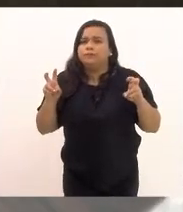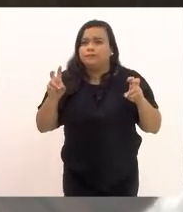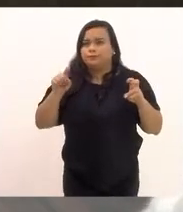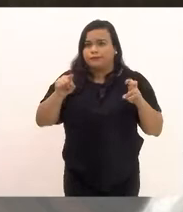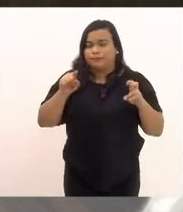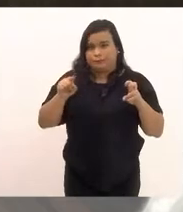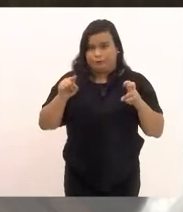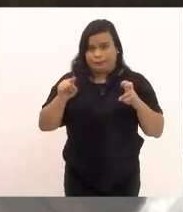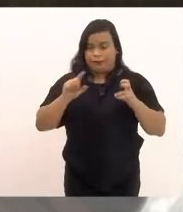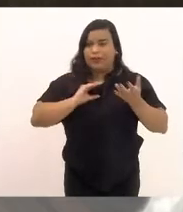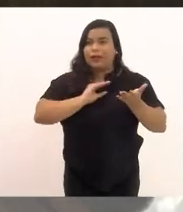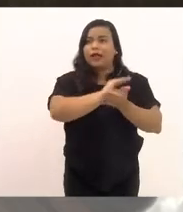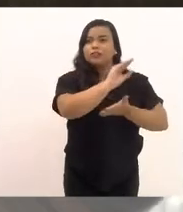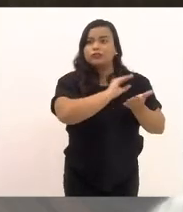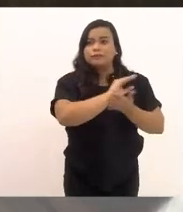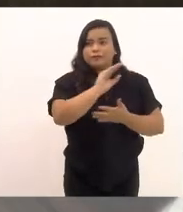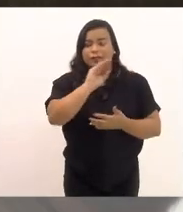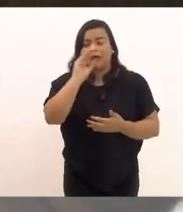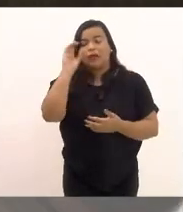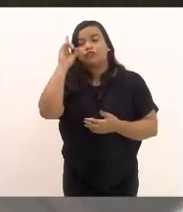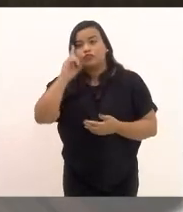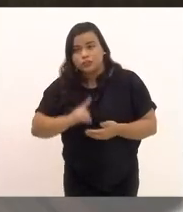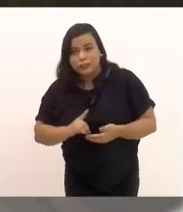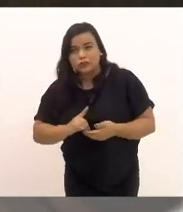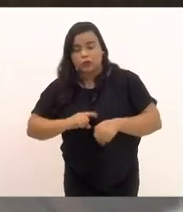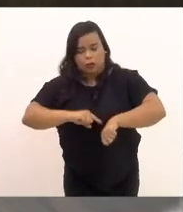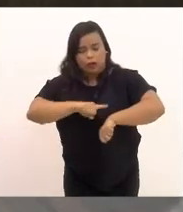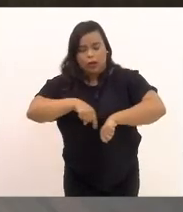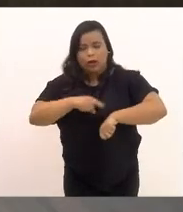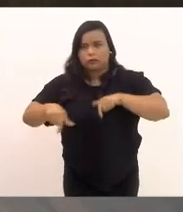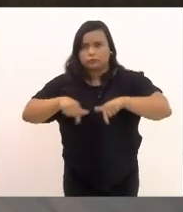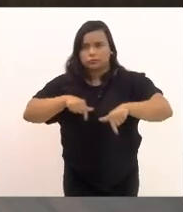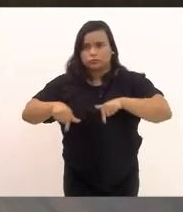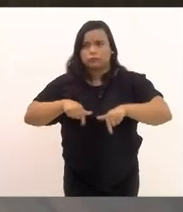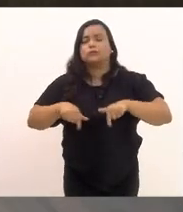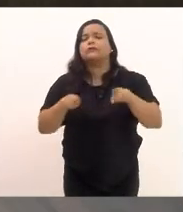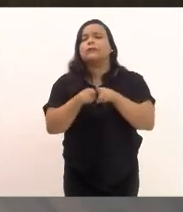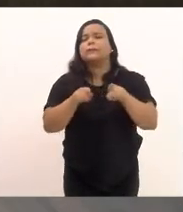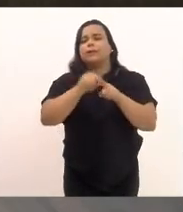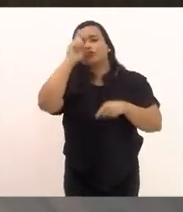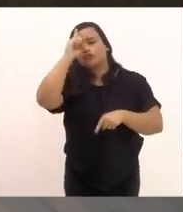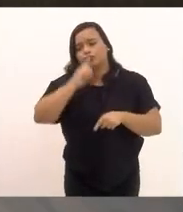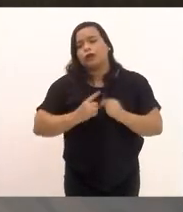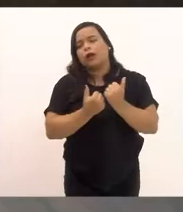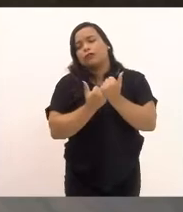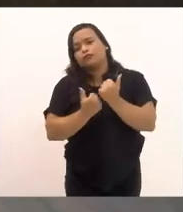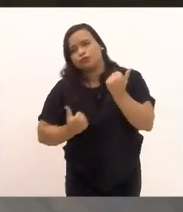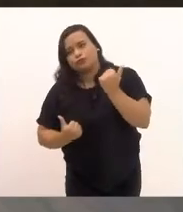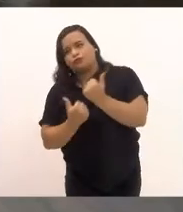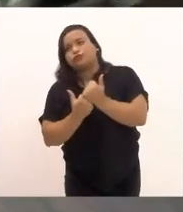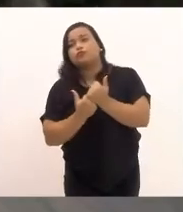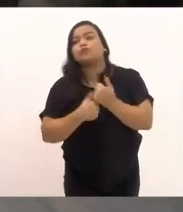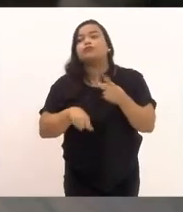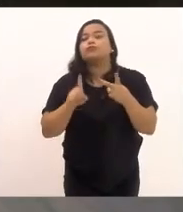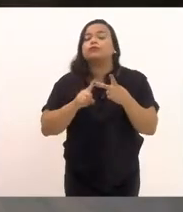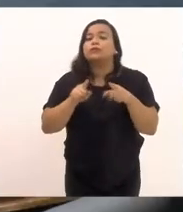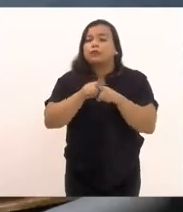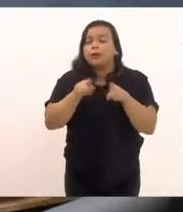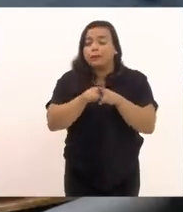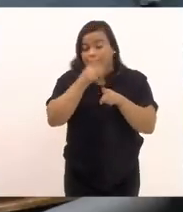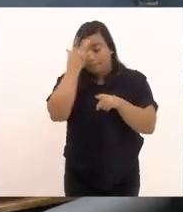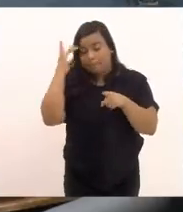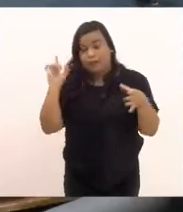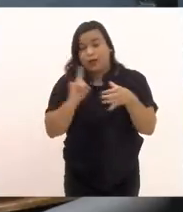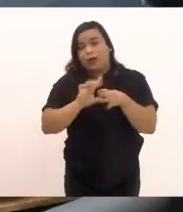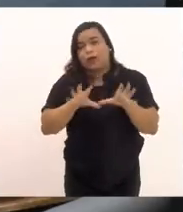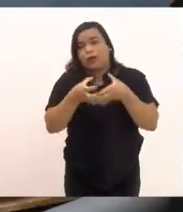e gratificação dos diretores gerais, diretores adjuntos e membros de equipe técnicas, passando assim para